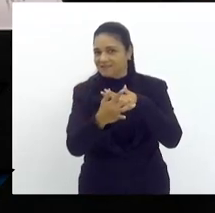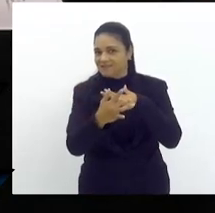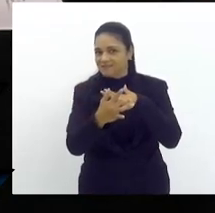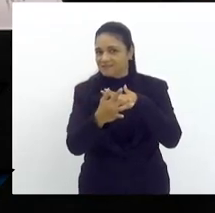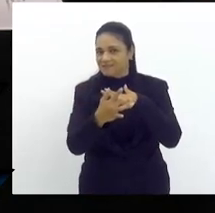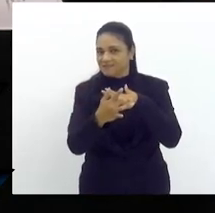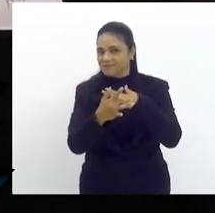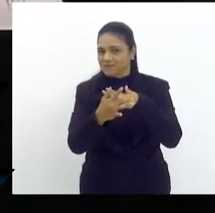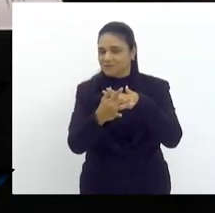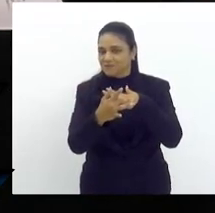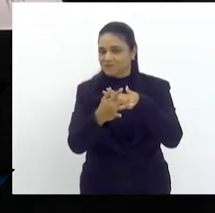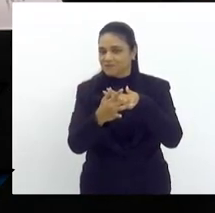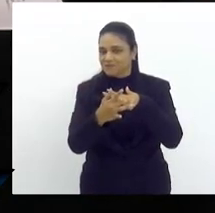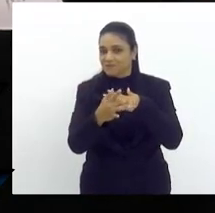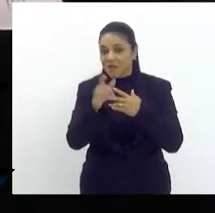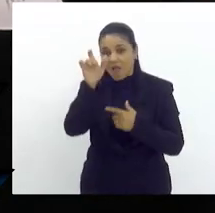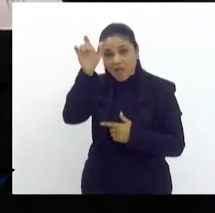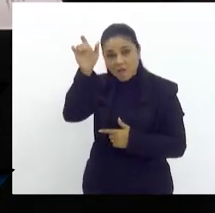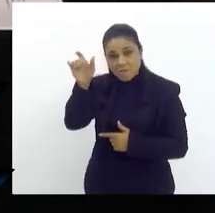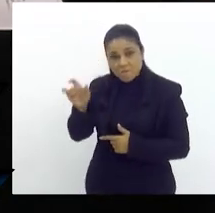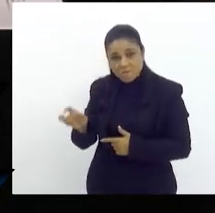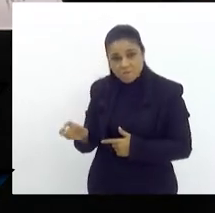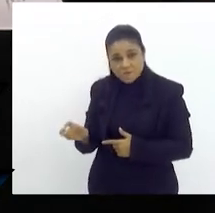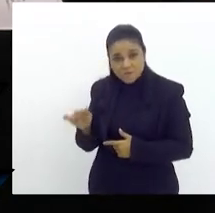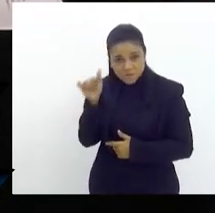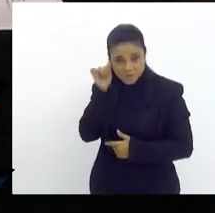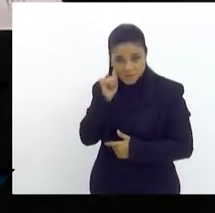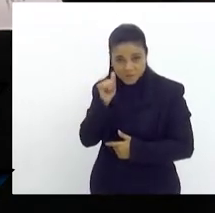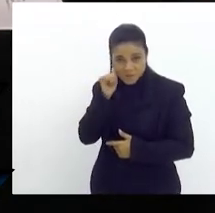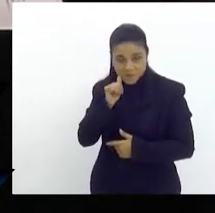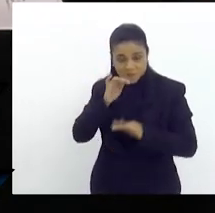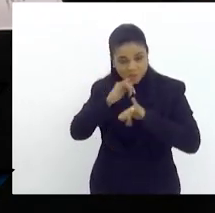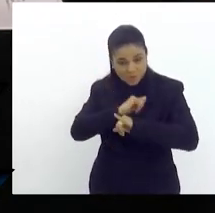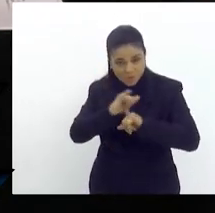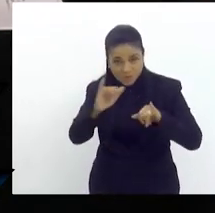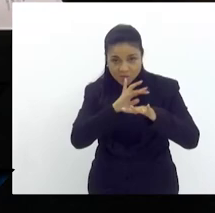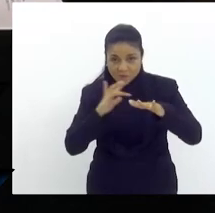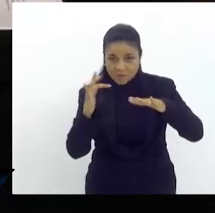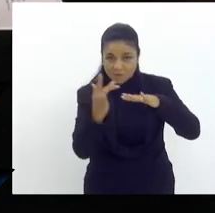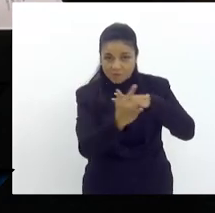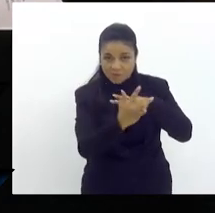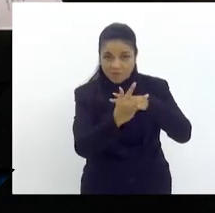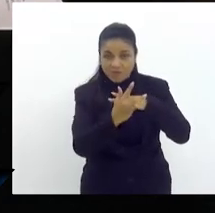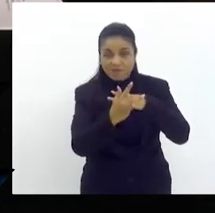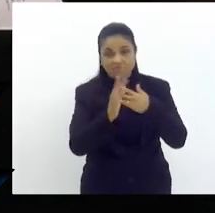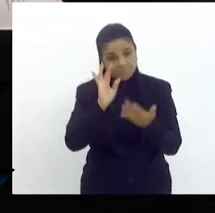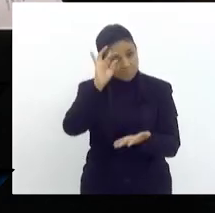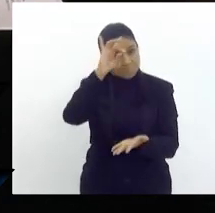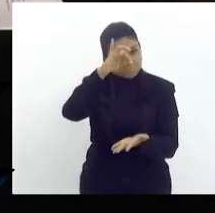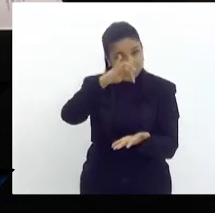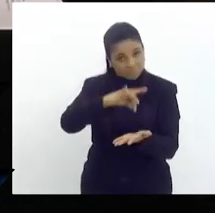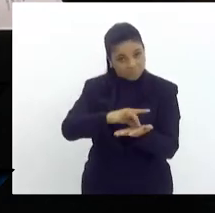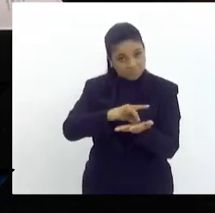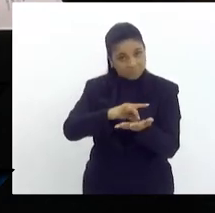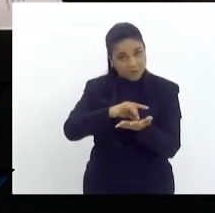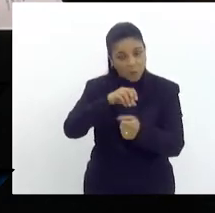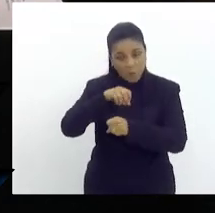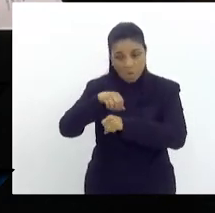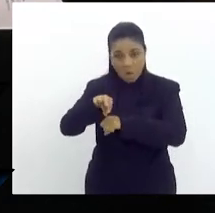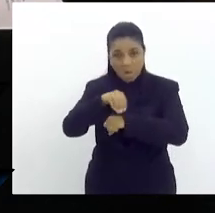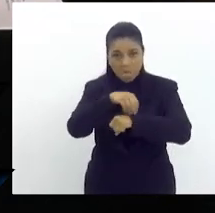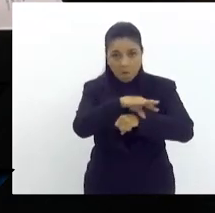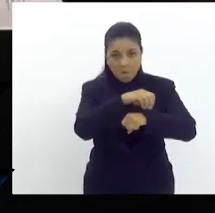a pessoa fez um pronunciamento no qual confirmou o compartilhamento da mensagem